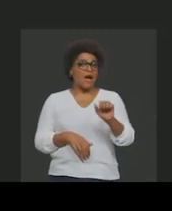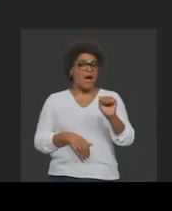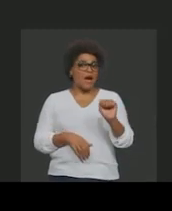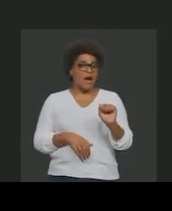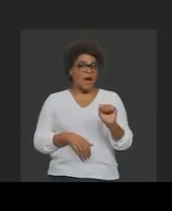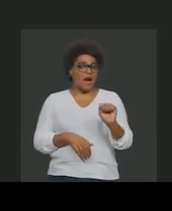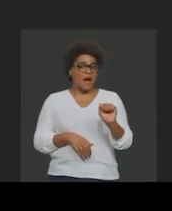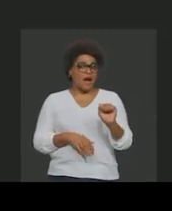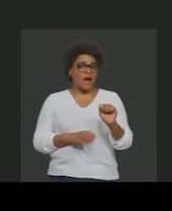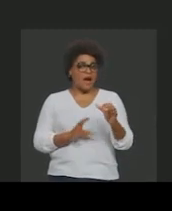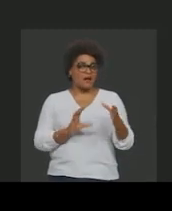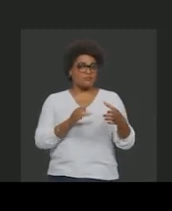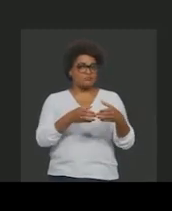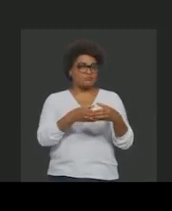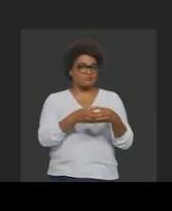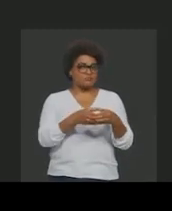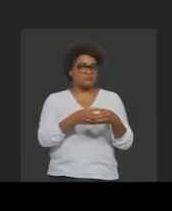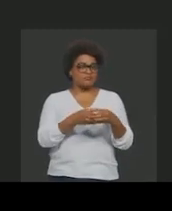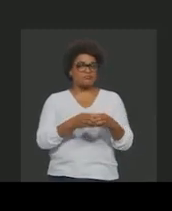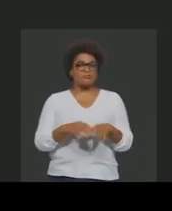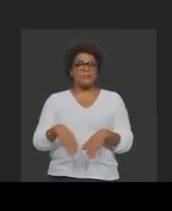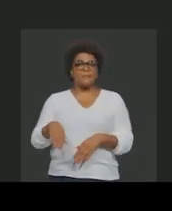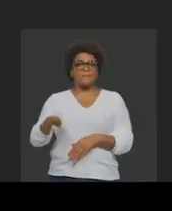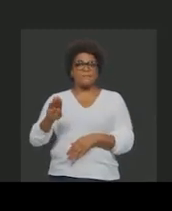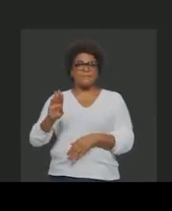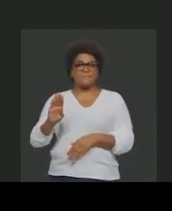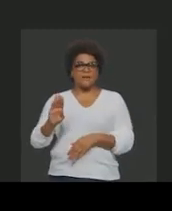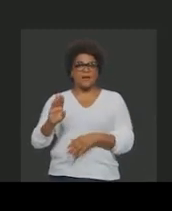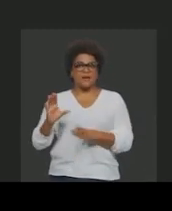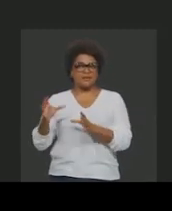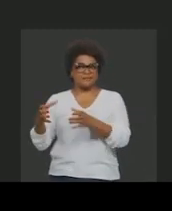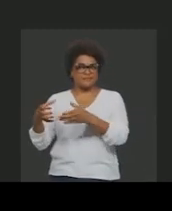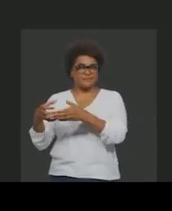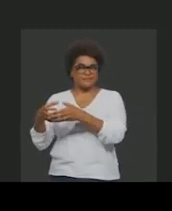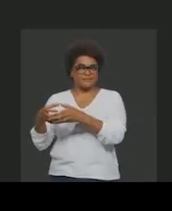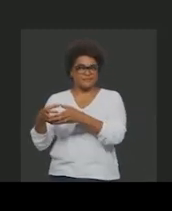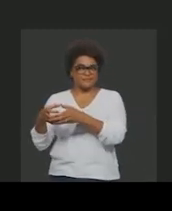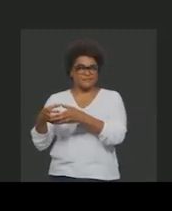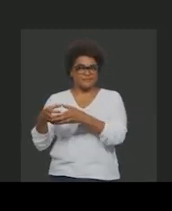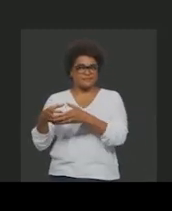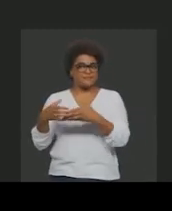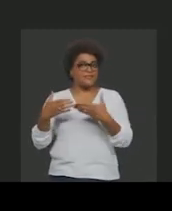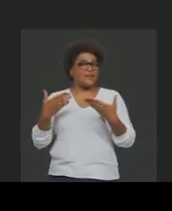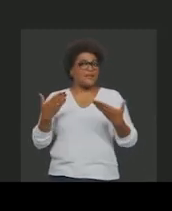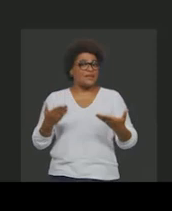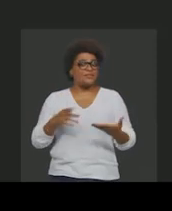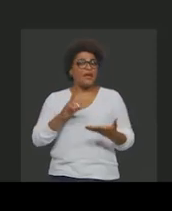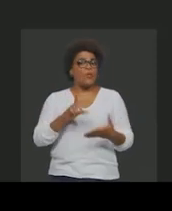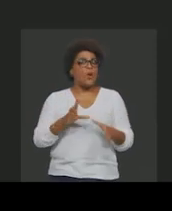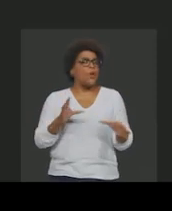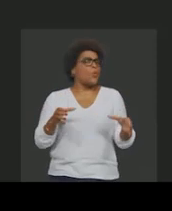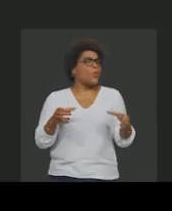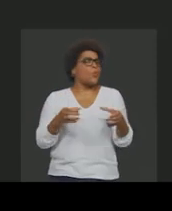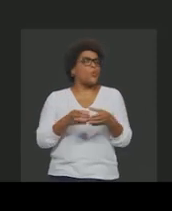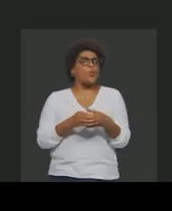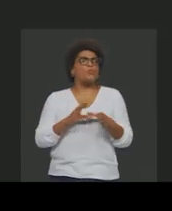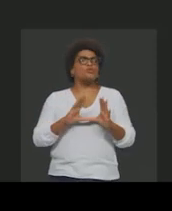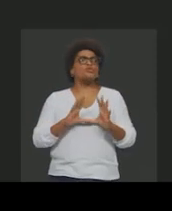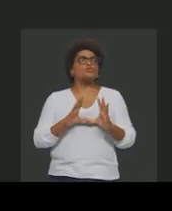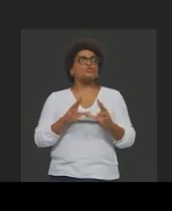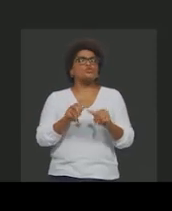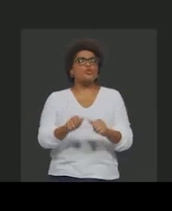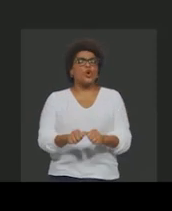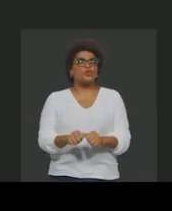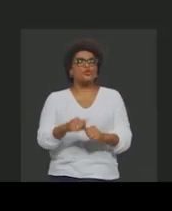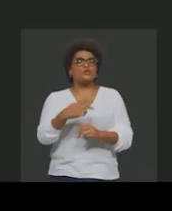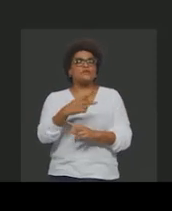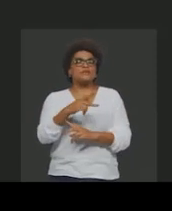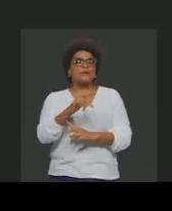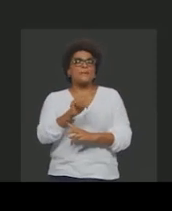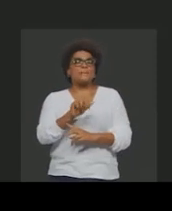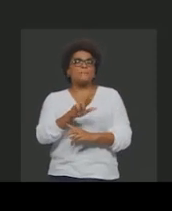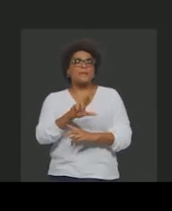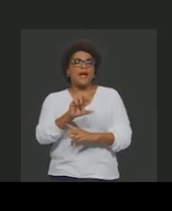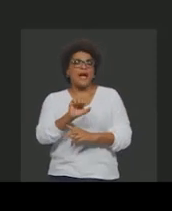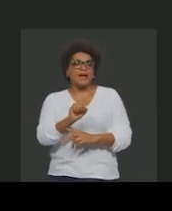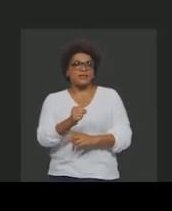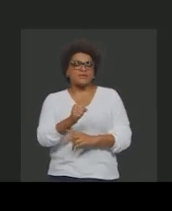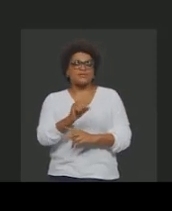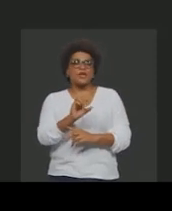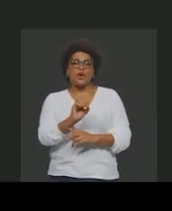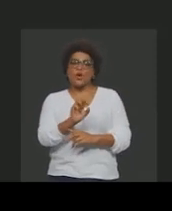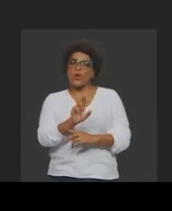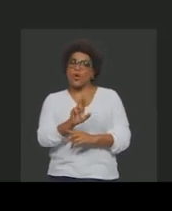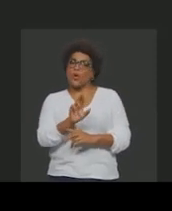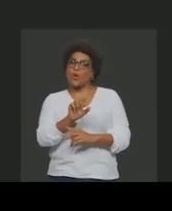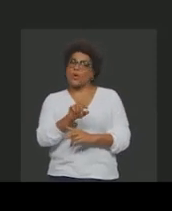já. Ou seja, é o conjunto de todos os pares ordenados com primeira entrada em A